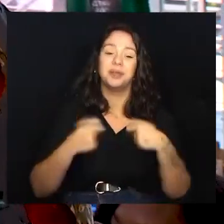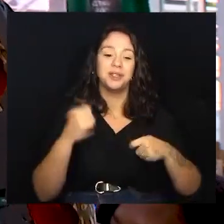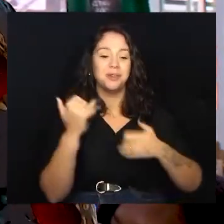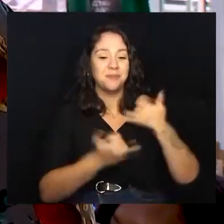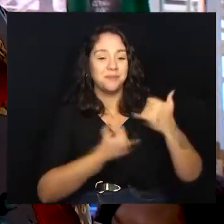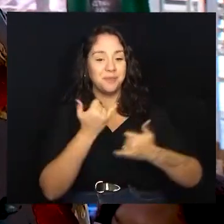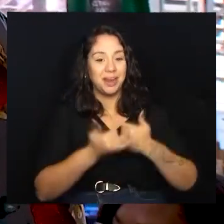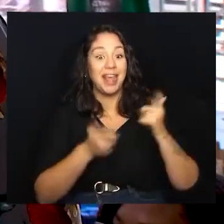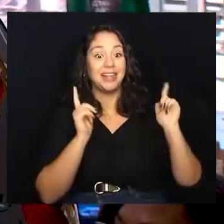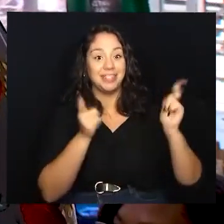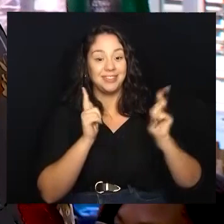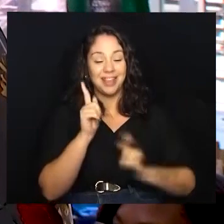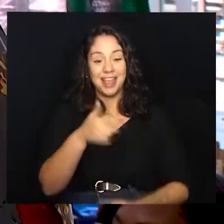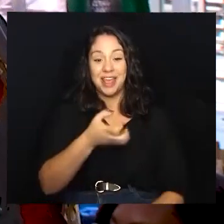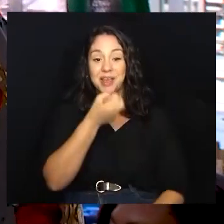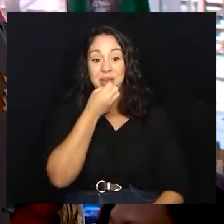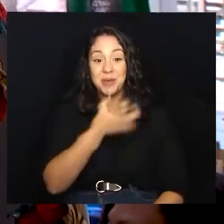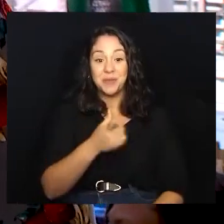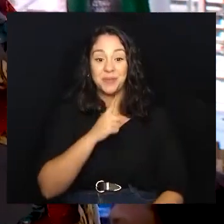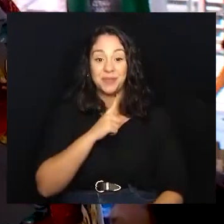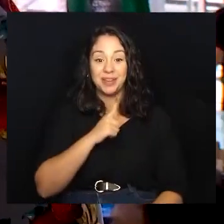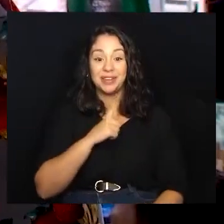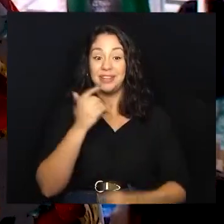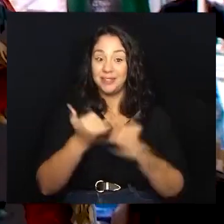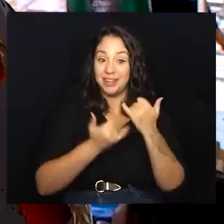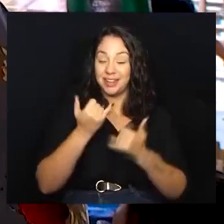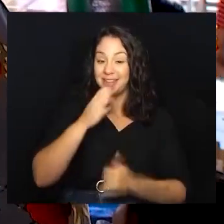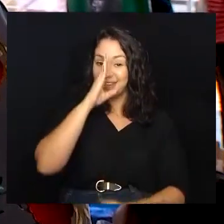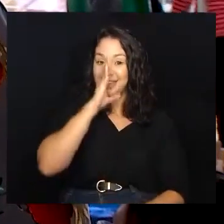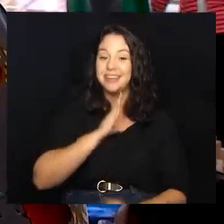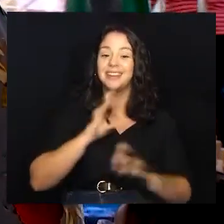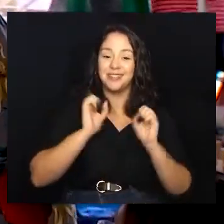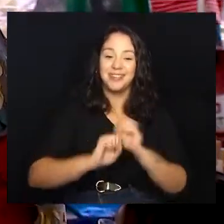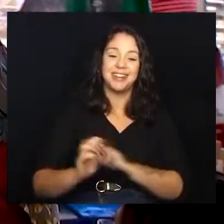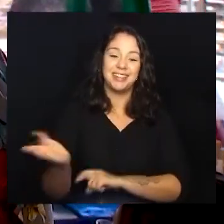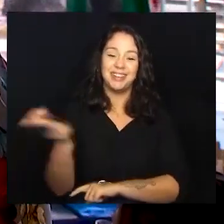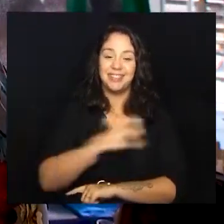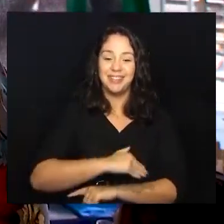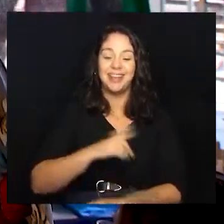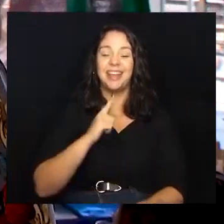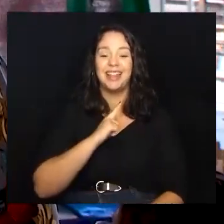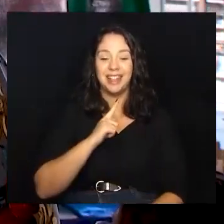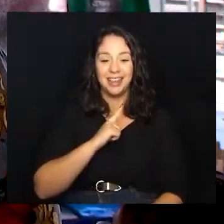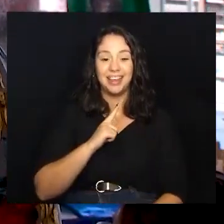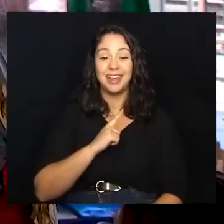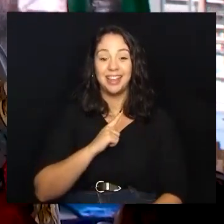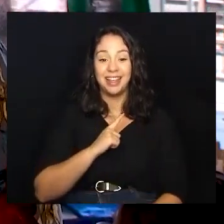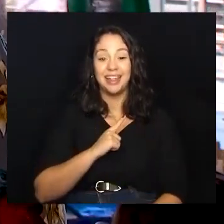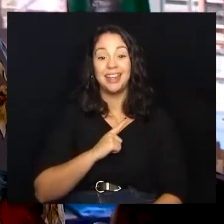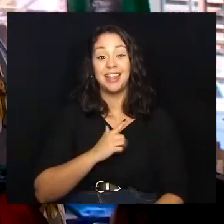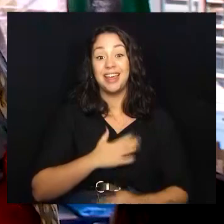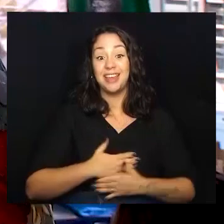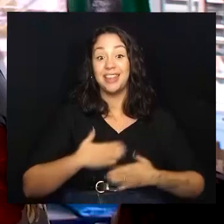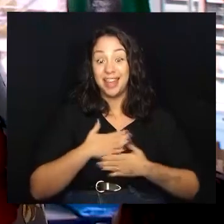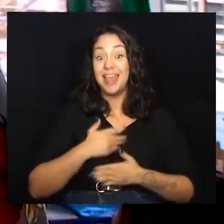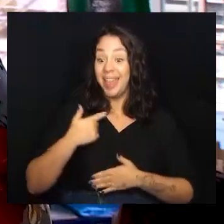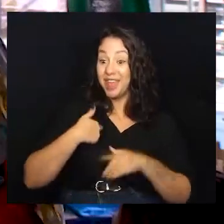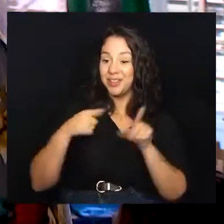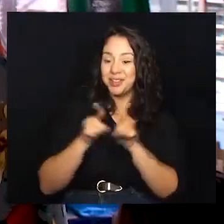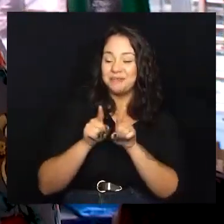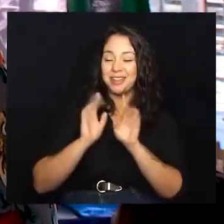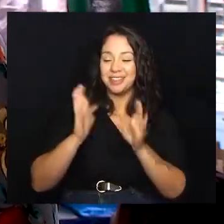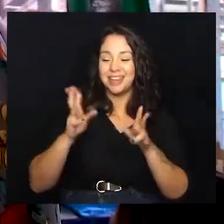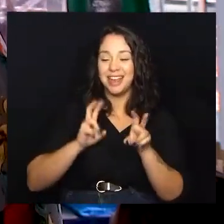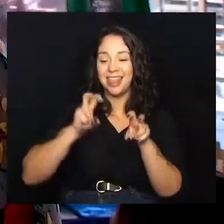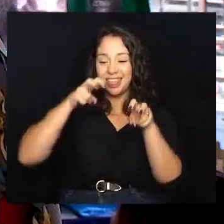que brincar um pouquinho e se divertir. E é bom que tem esse daí ainda de graça, viu, galera? Pode vir que vão gostar.